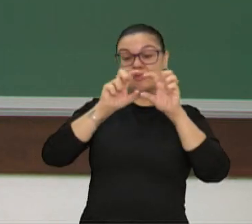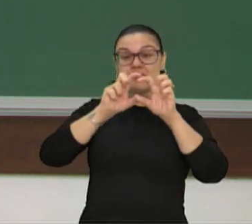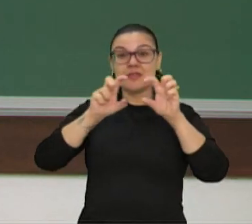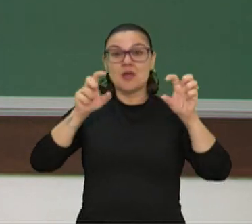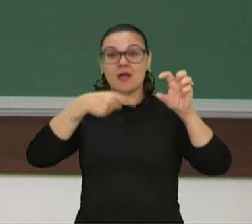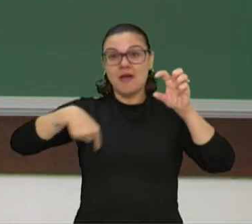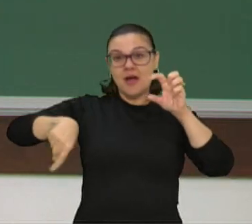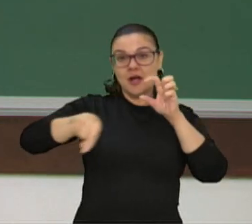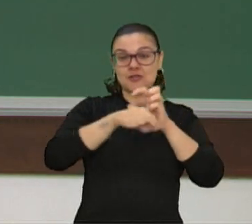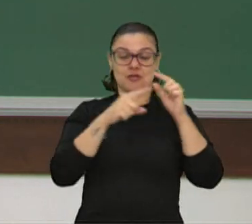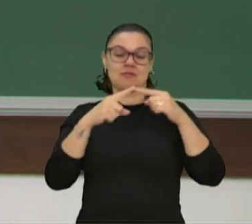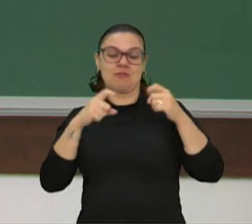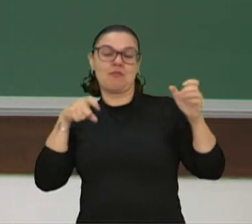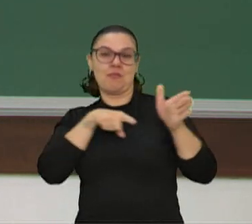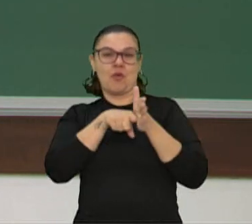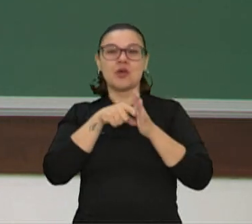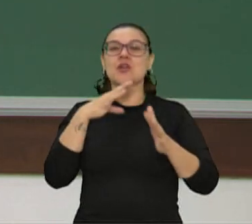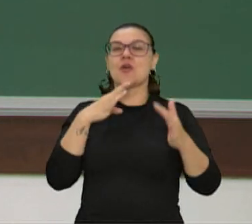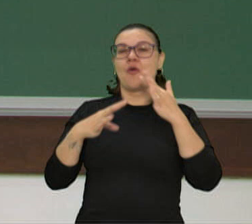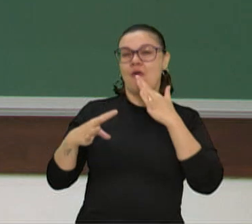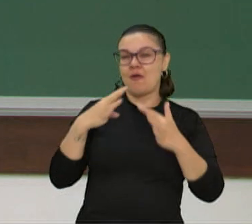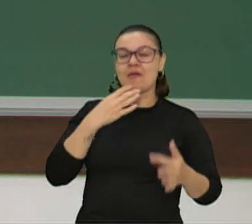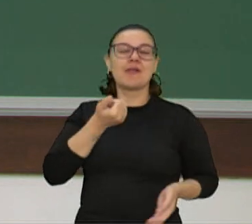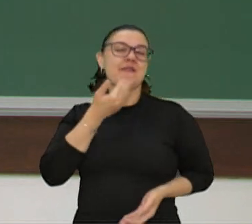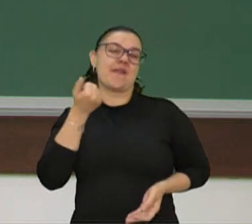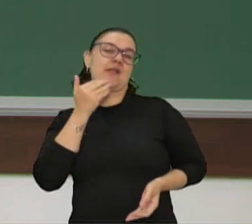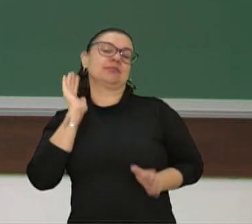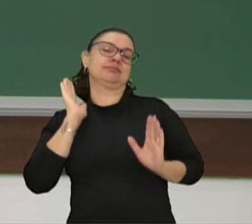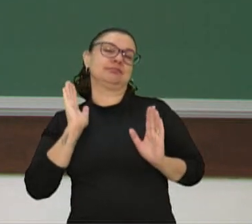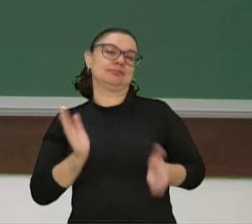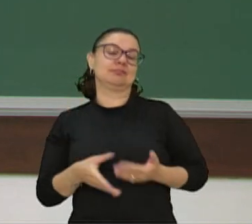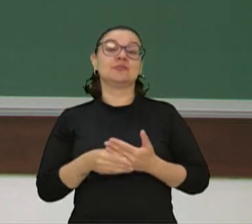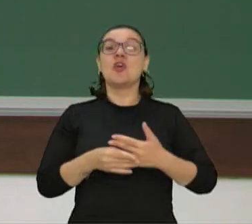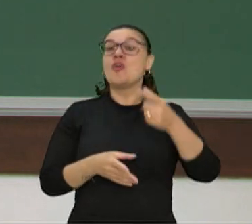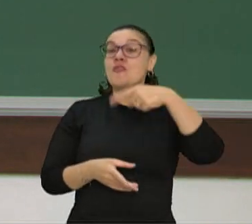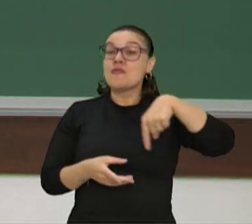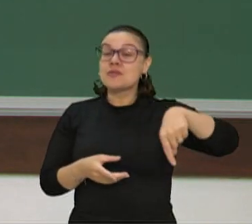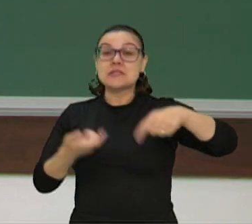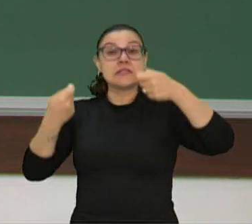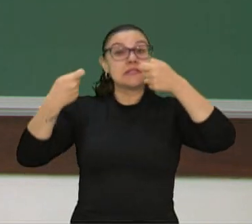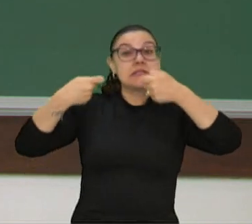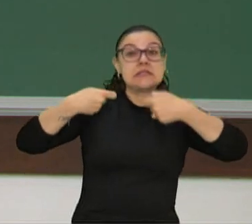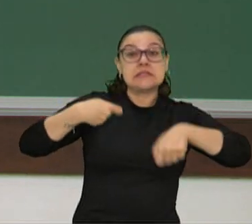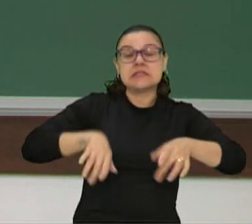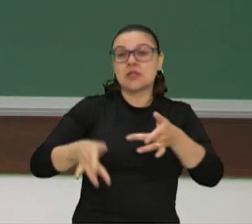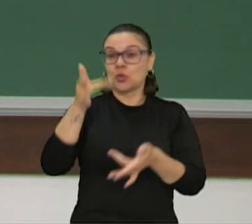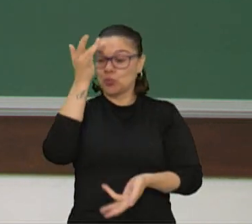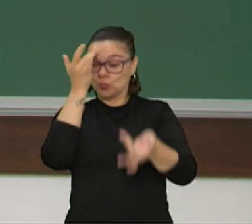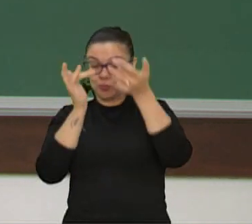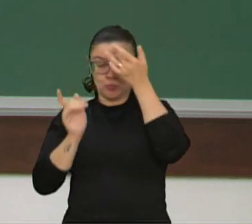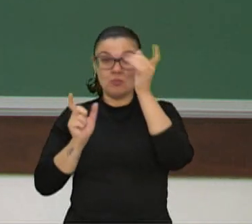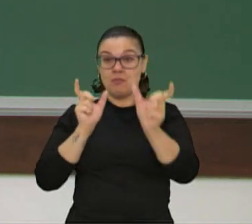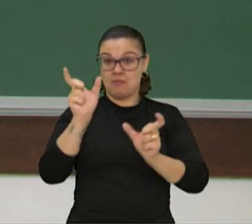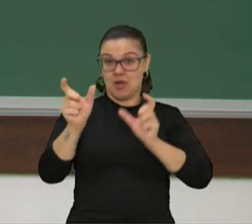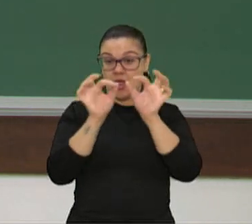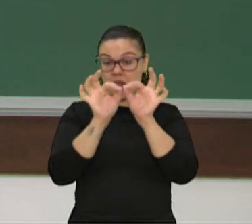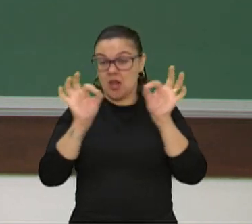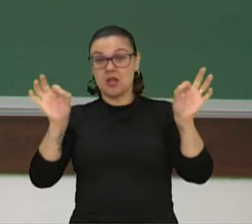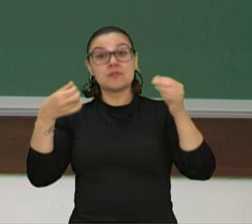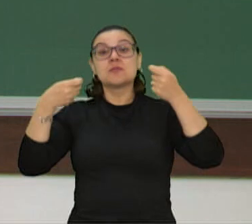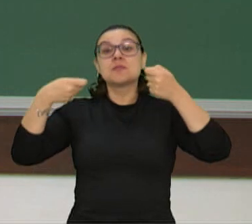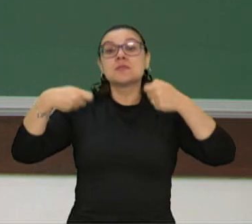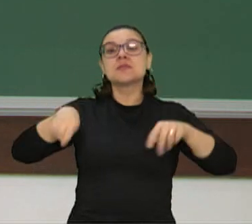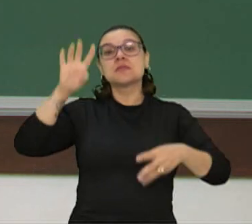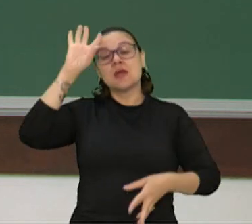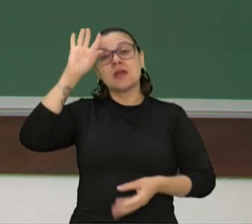que nós, biólogos, conhecemos esses termos, eles são super fáceis para nós. Você não precisa ficar decorando os termos. Você precisa